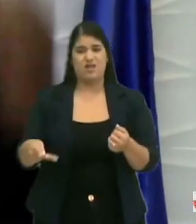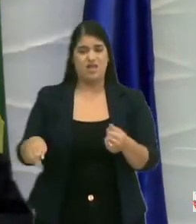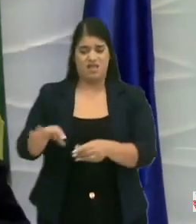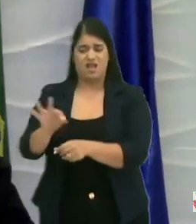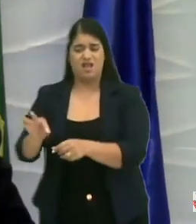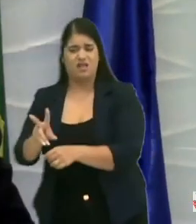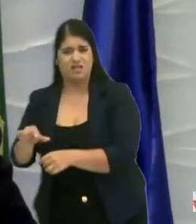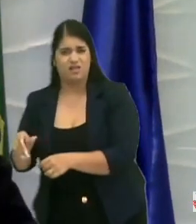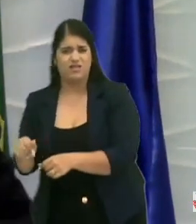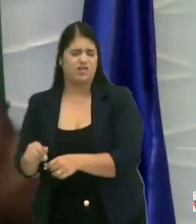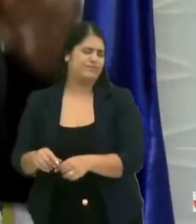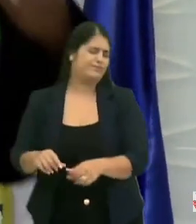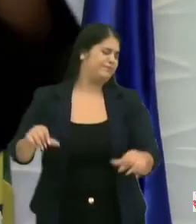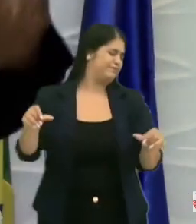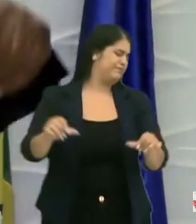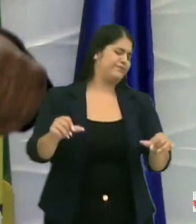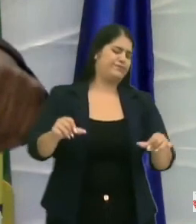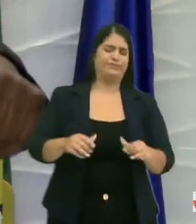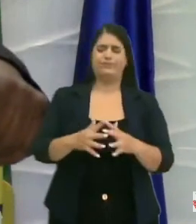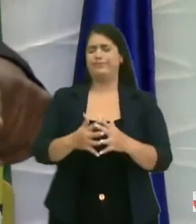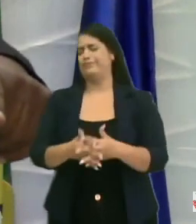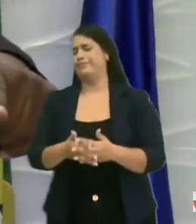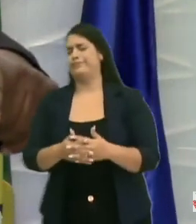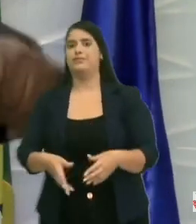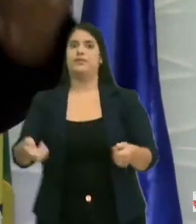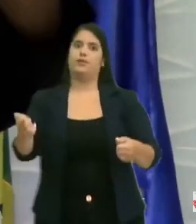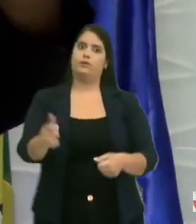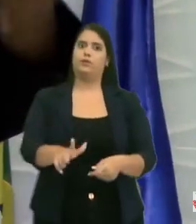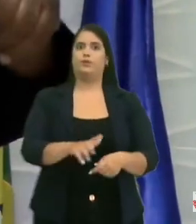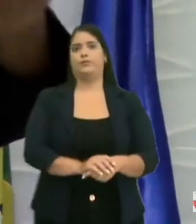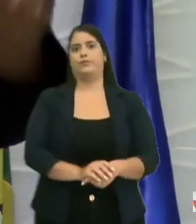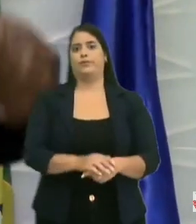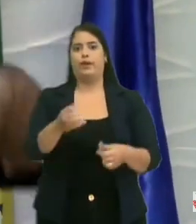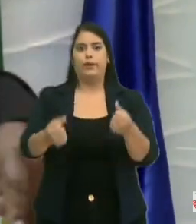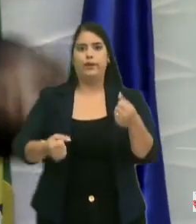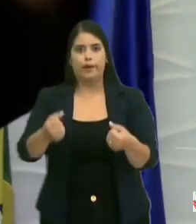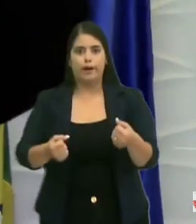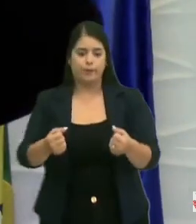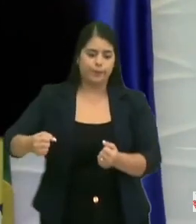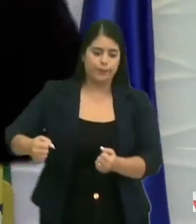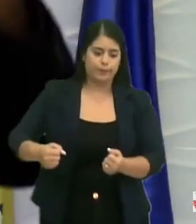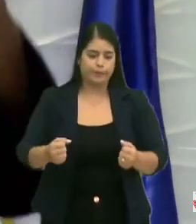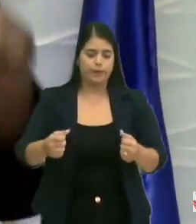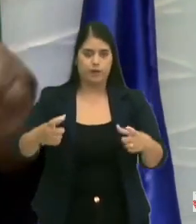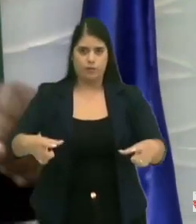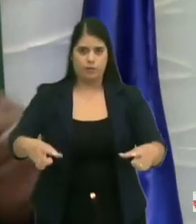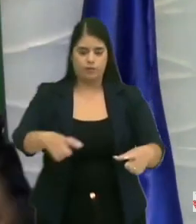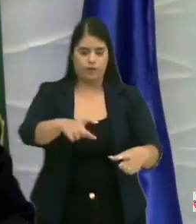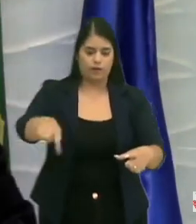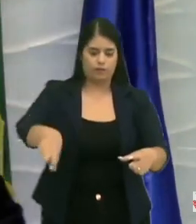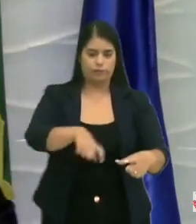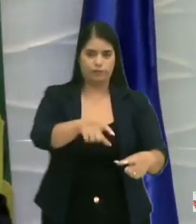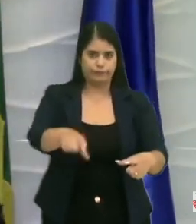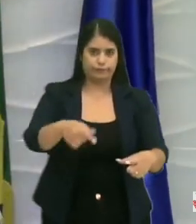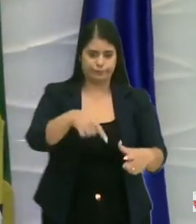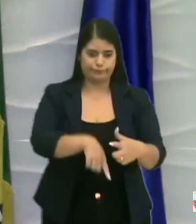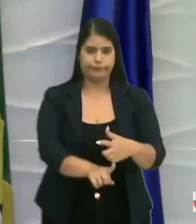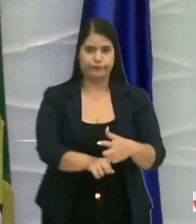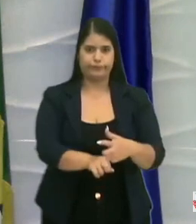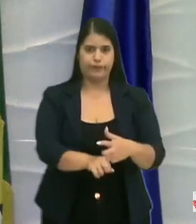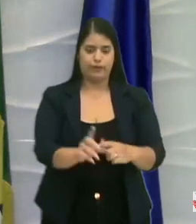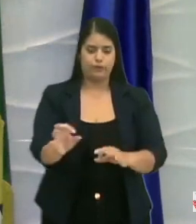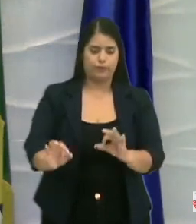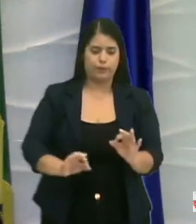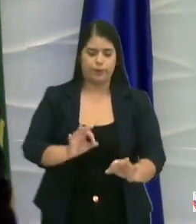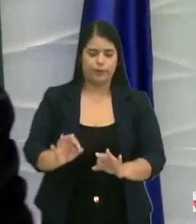Primeiro carro que passar, onde está sendo feito hoje, porque está sendo feito da mesma forma, vai arrebentar de novo.